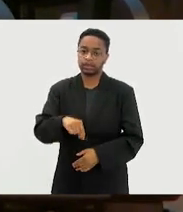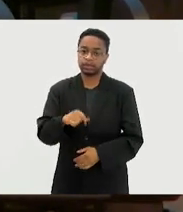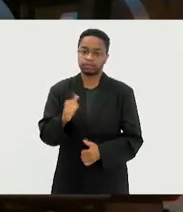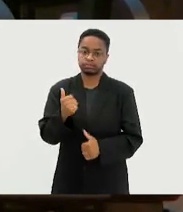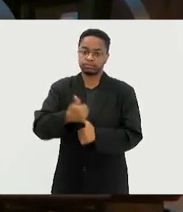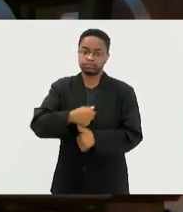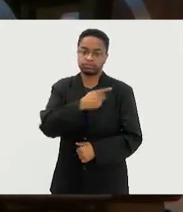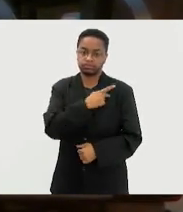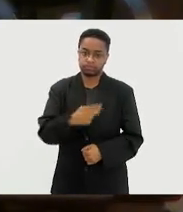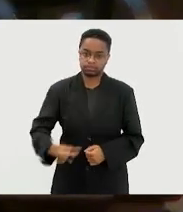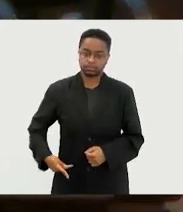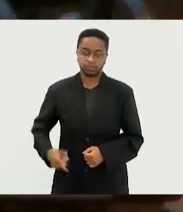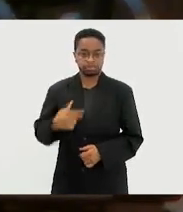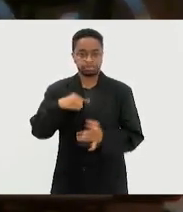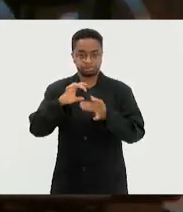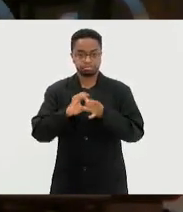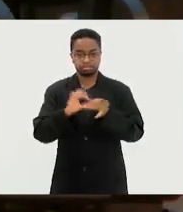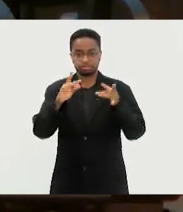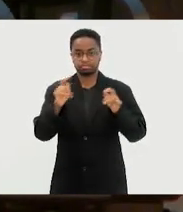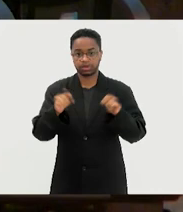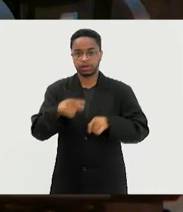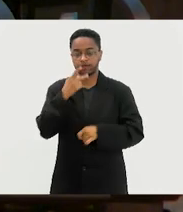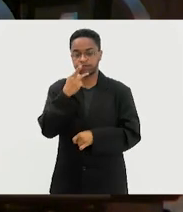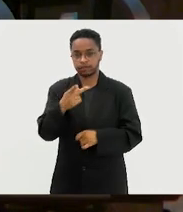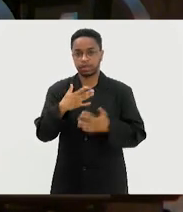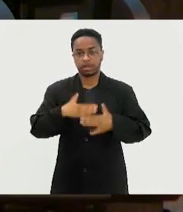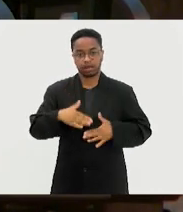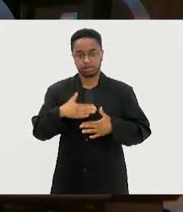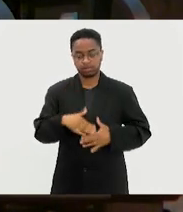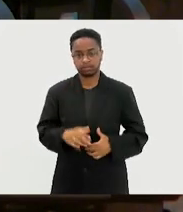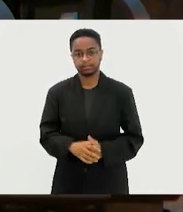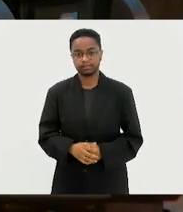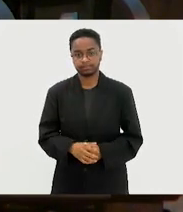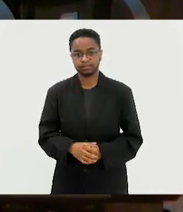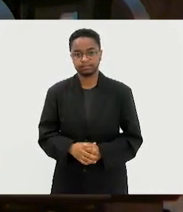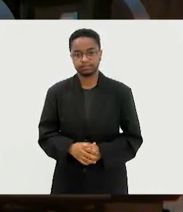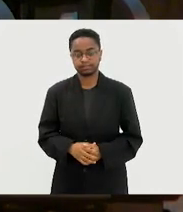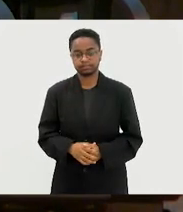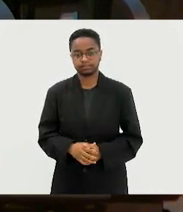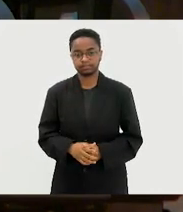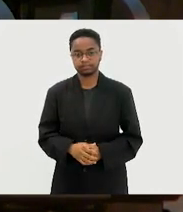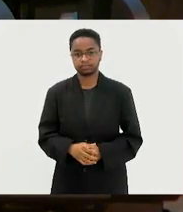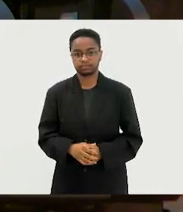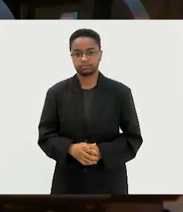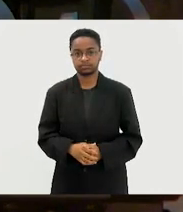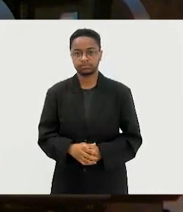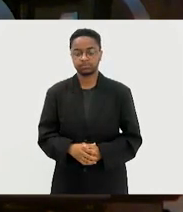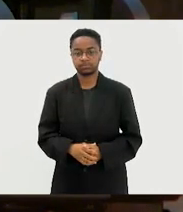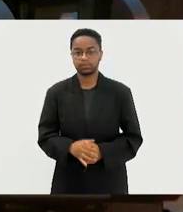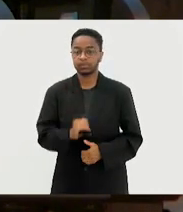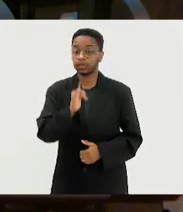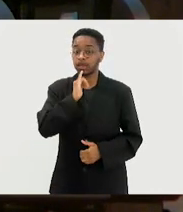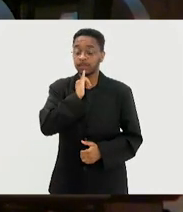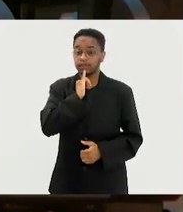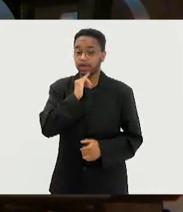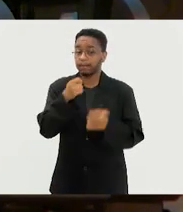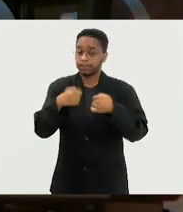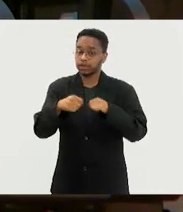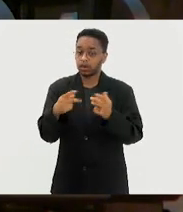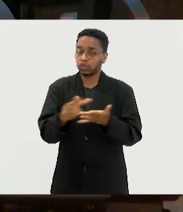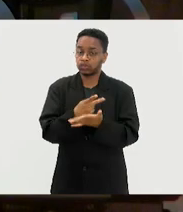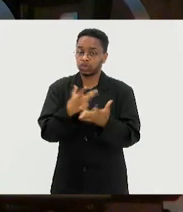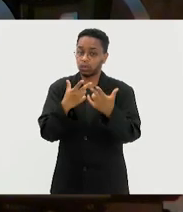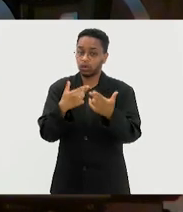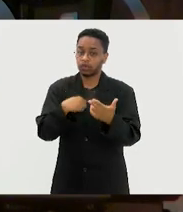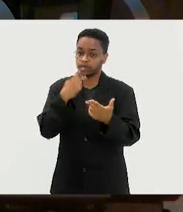dá essa liberdade de poder falar isso aqui com mais tranquilidade, né? Até dizendo aqui, que infelizmente tem que ser, conforme eu falei, lei de talião,